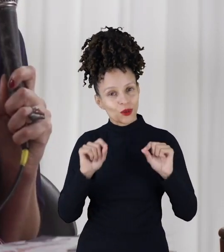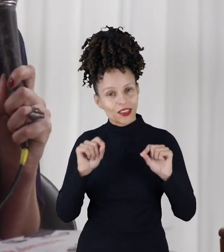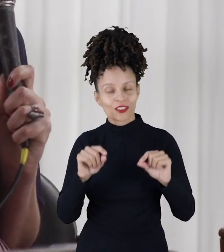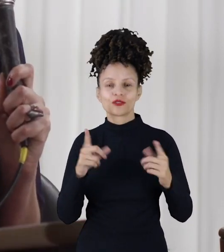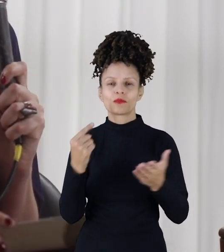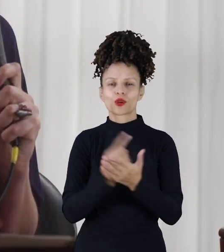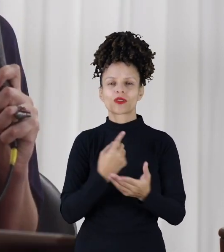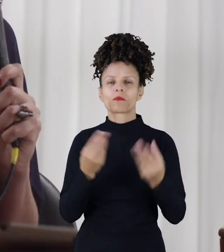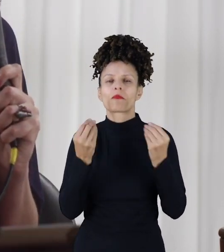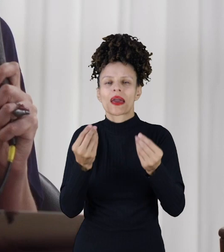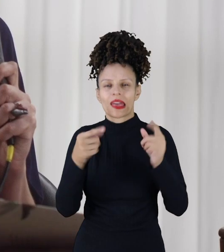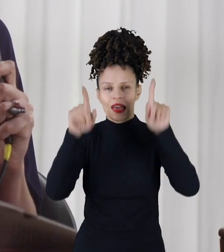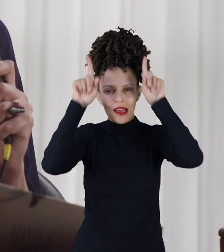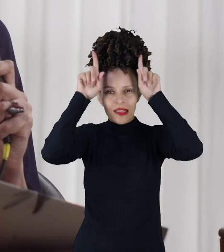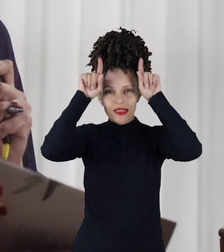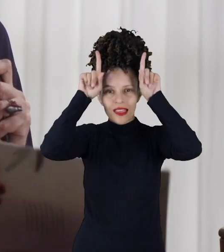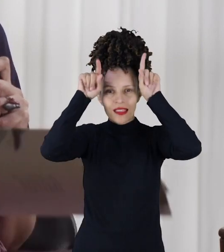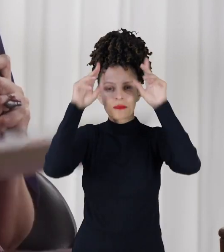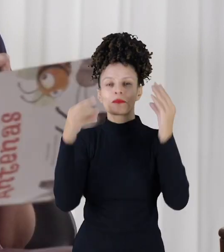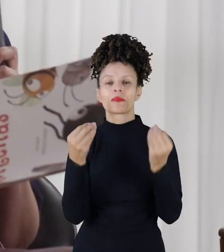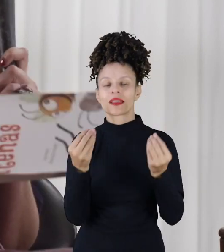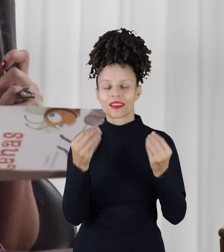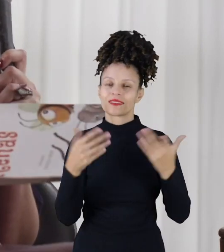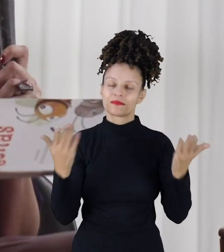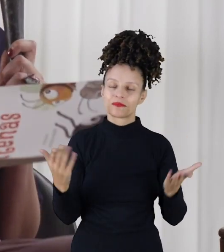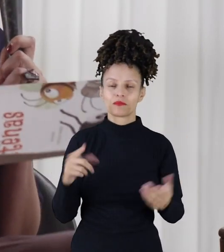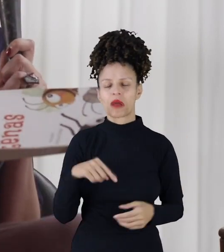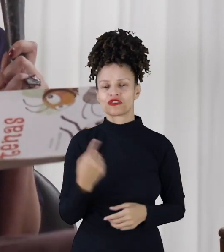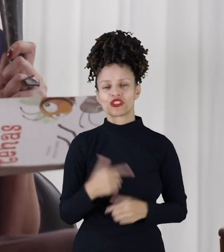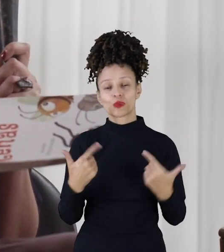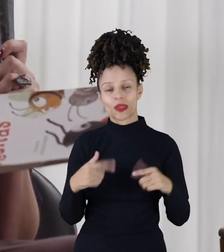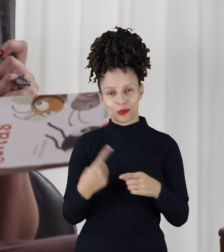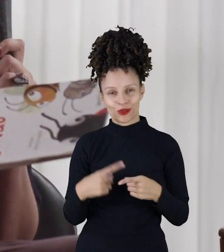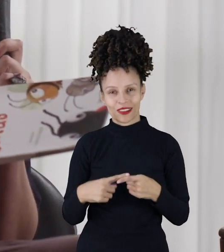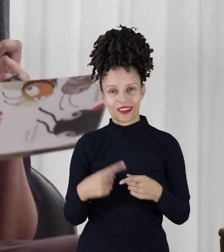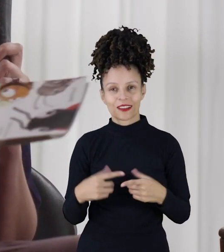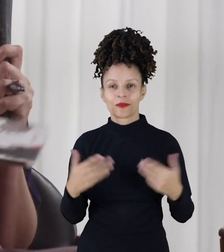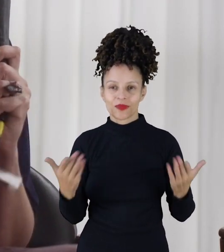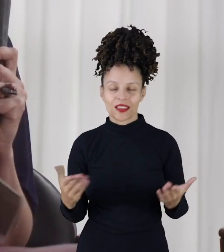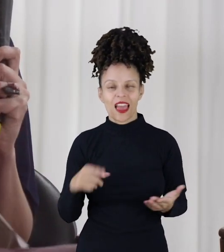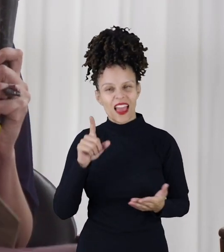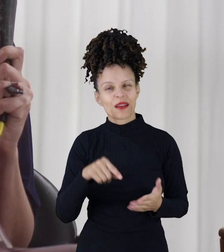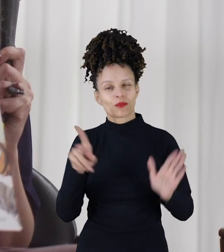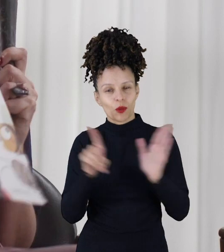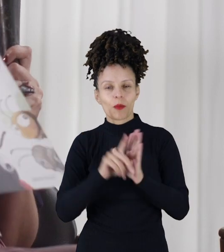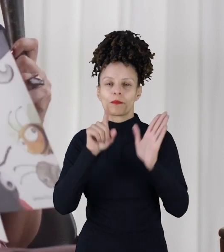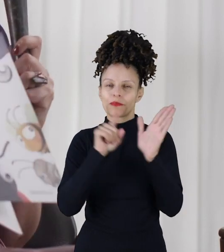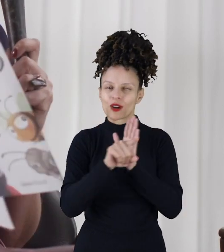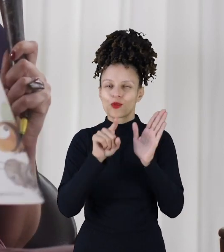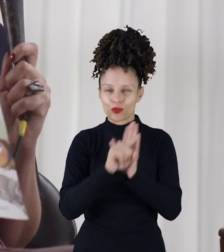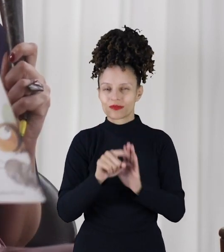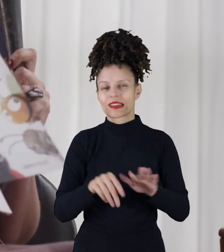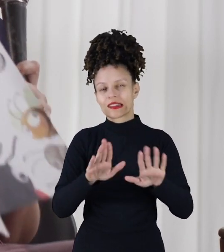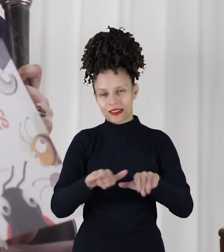Onde... pois é, né? A gente se pergunta, para que servem essas antenas aí? Né? E por que a gente não tem?